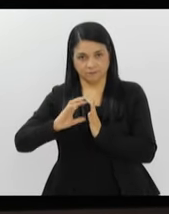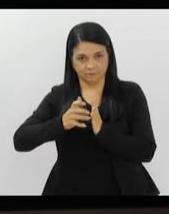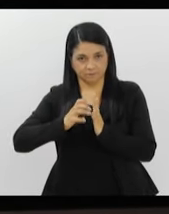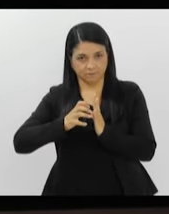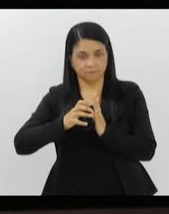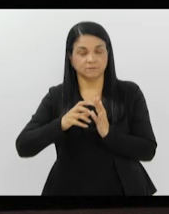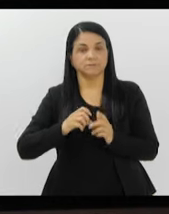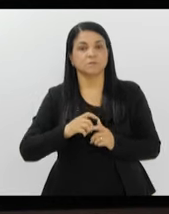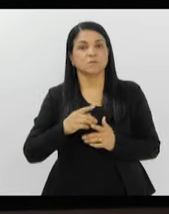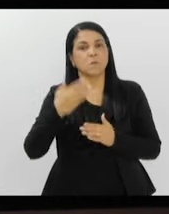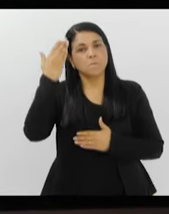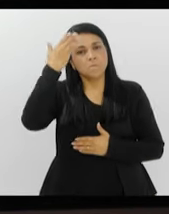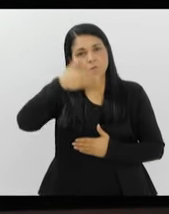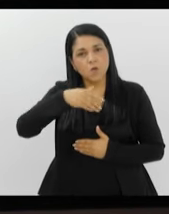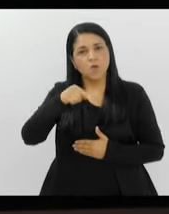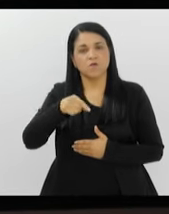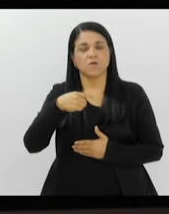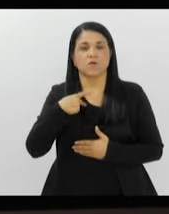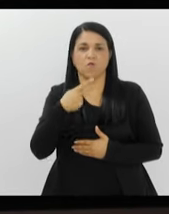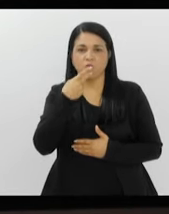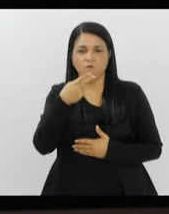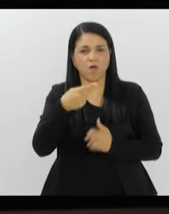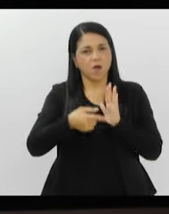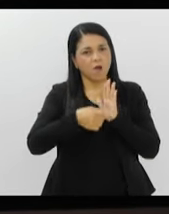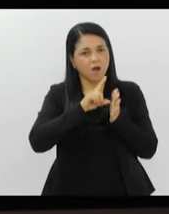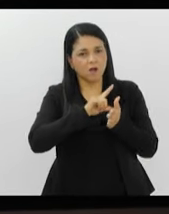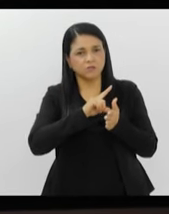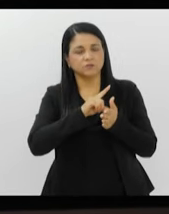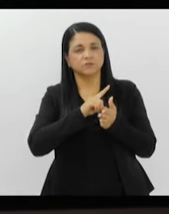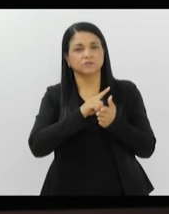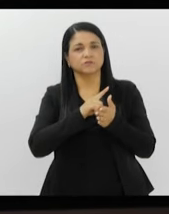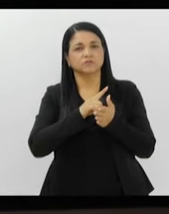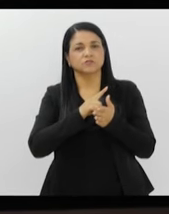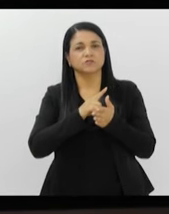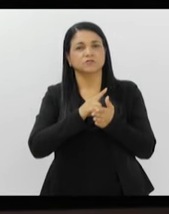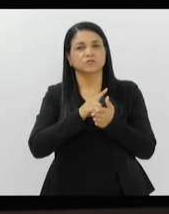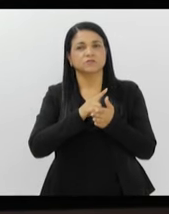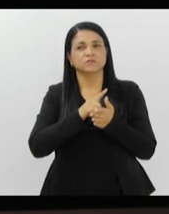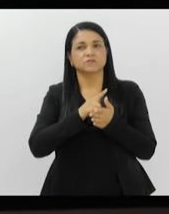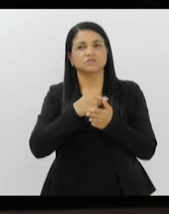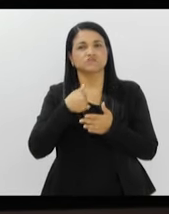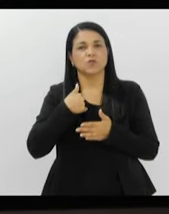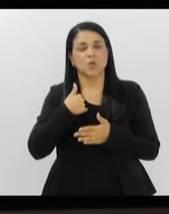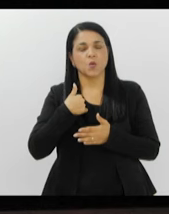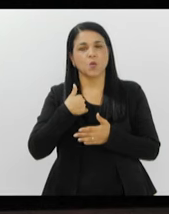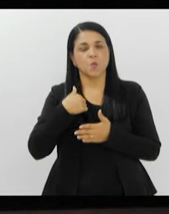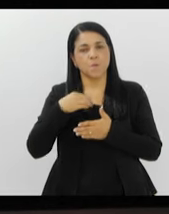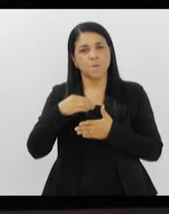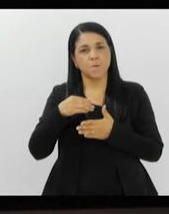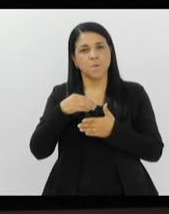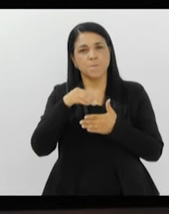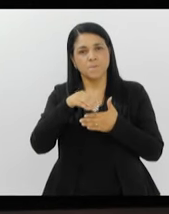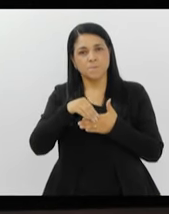prova o que eu venho falando Desde quando ainda era militante